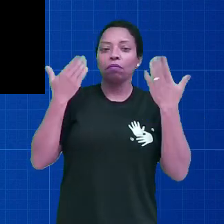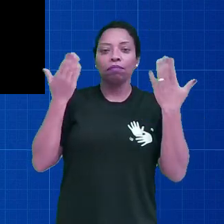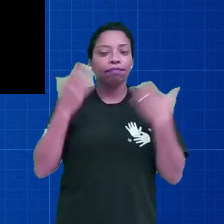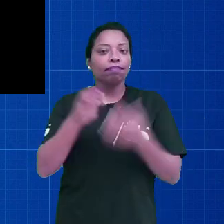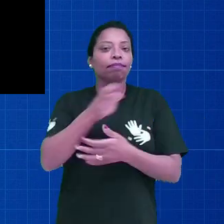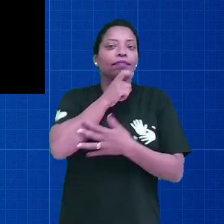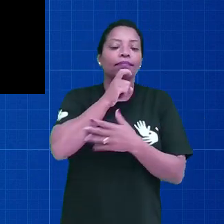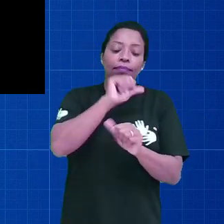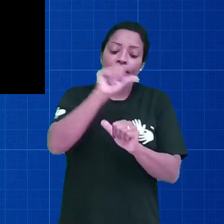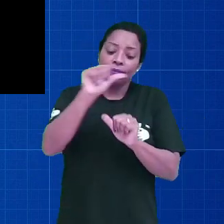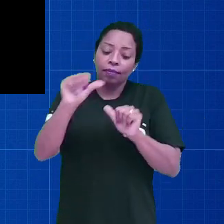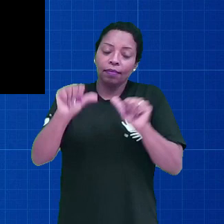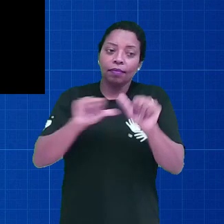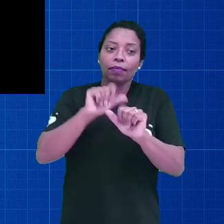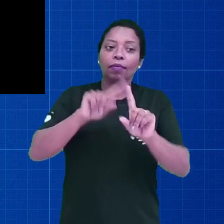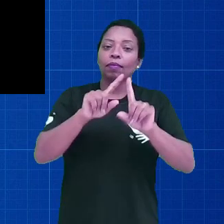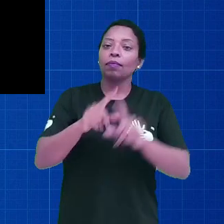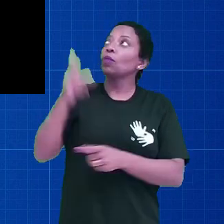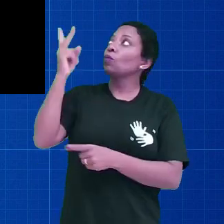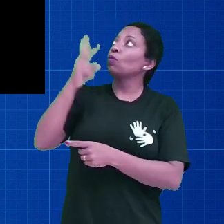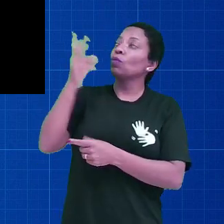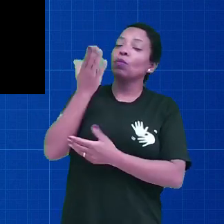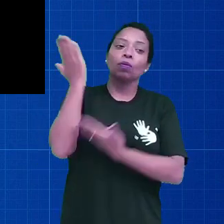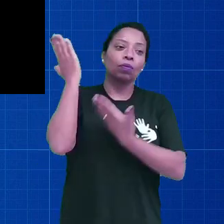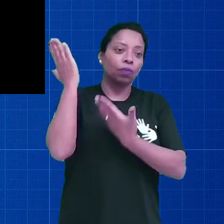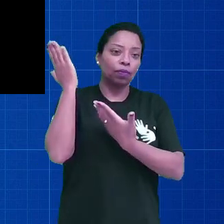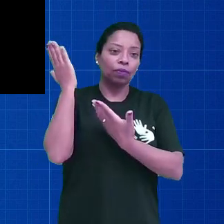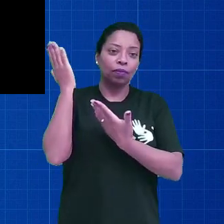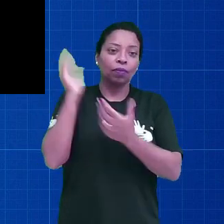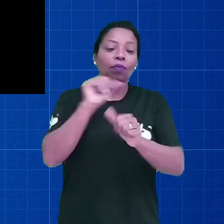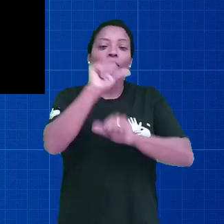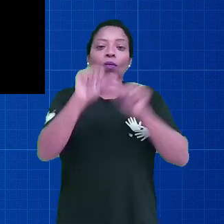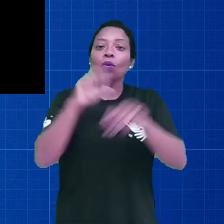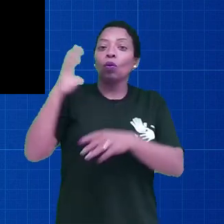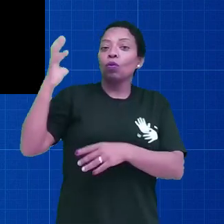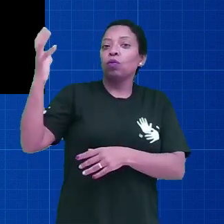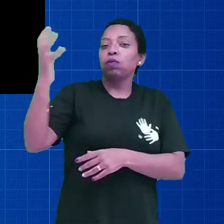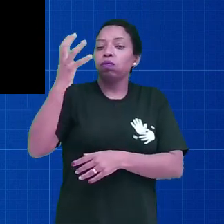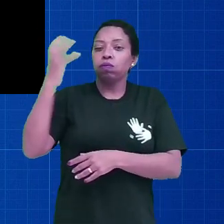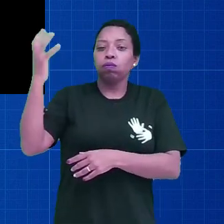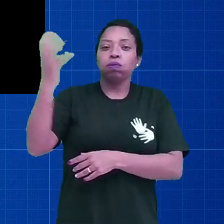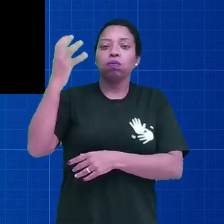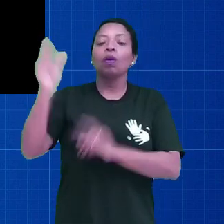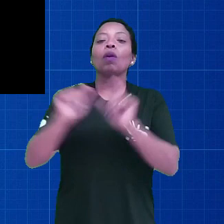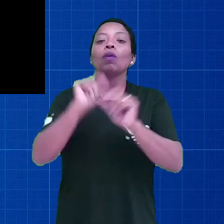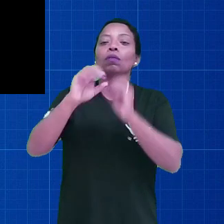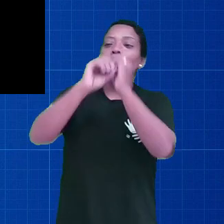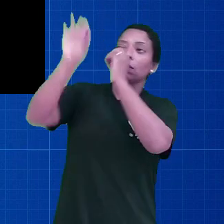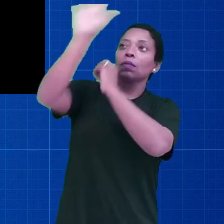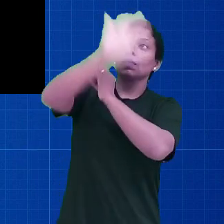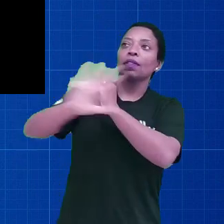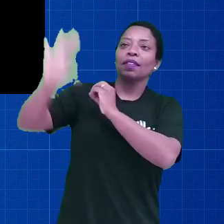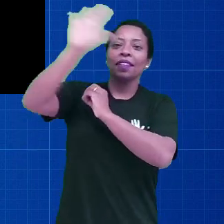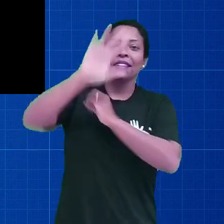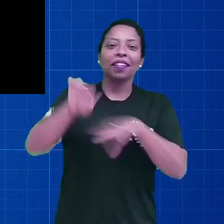casos, predominantemente, o que causou essa mudança no clima foram as questões astronômicas e